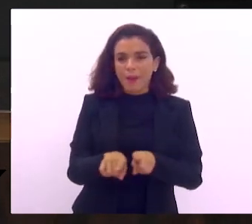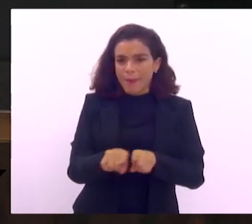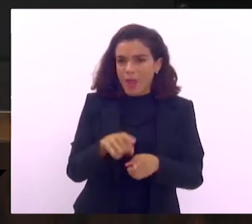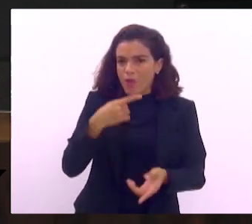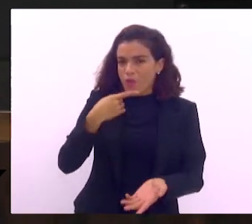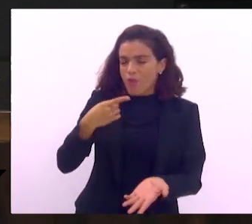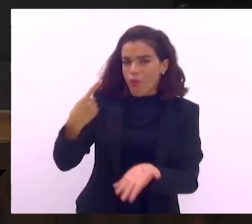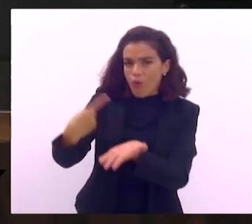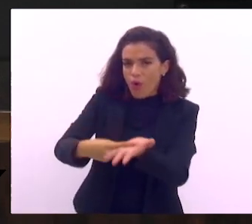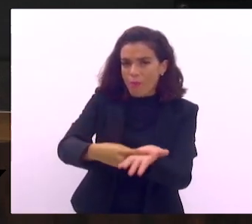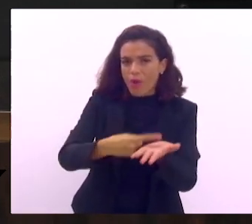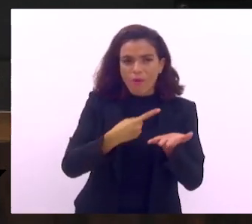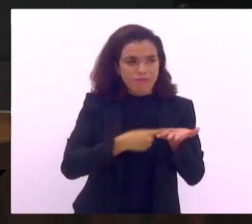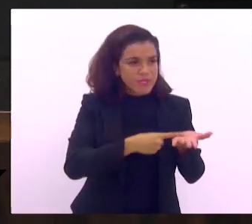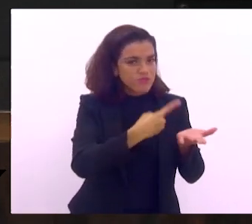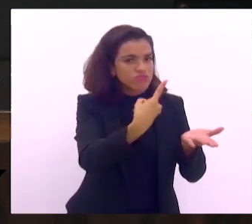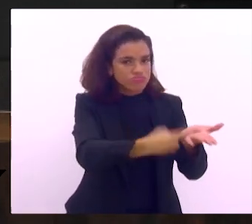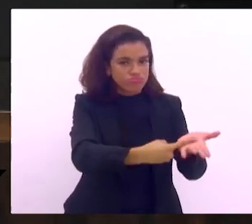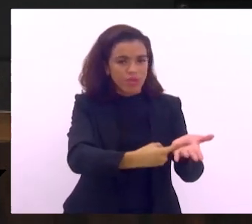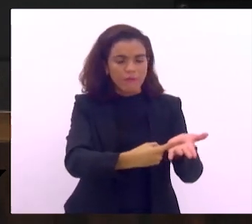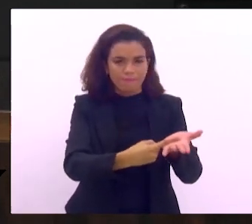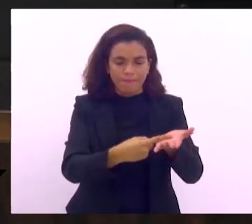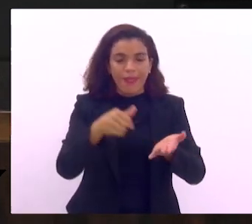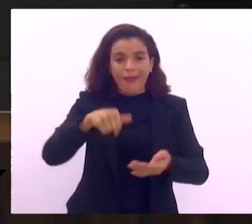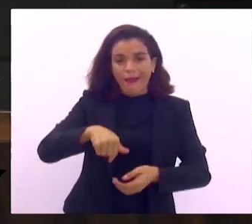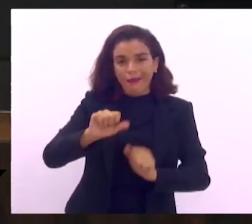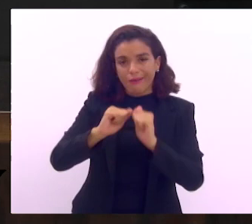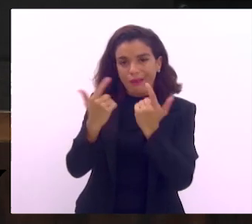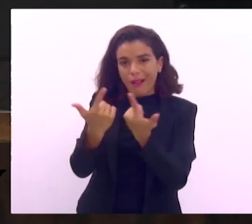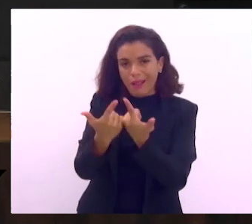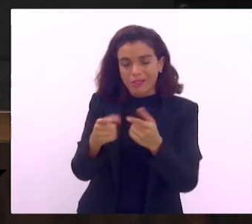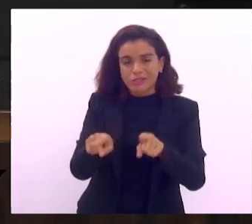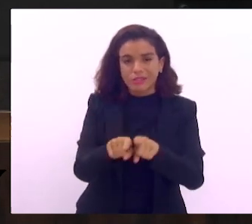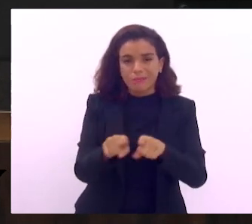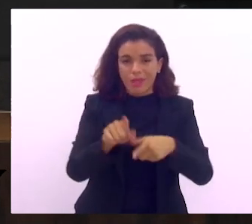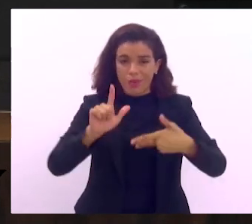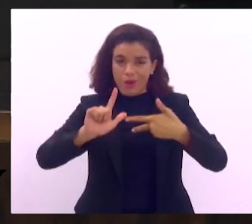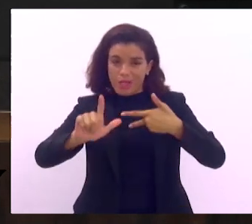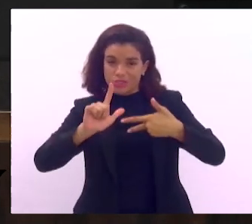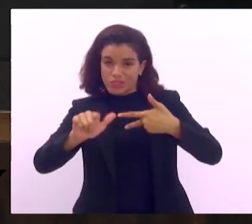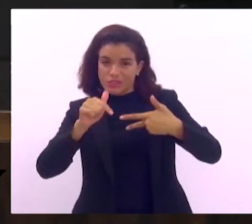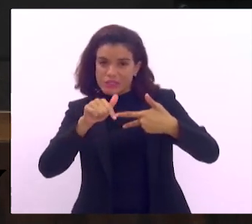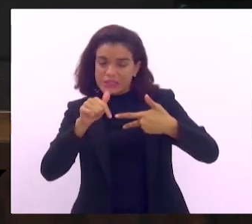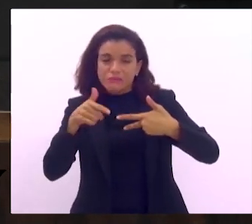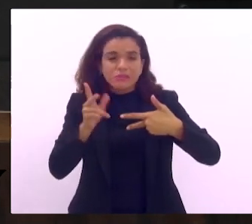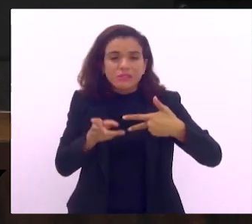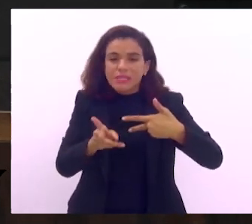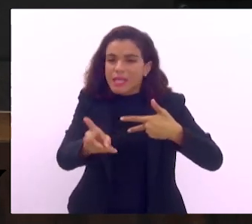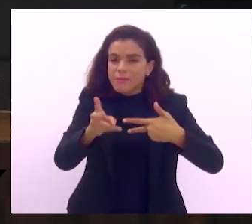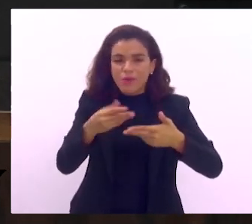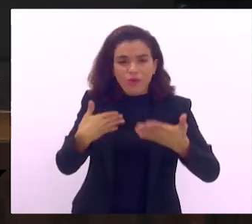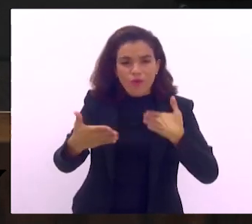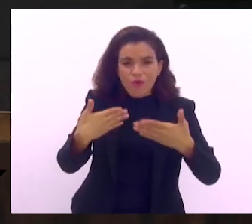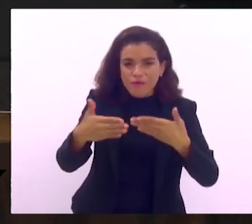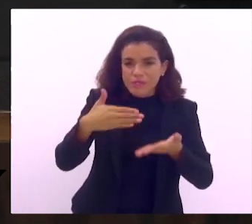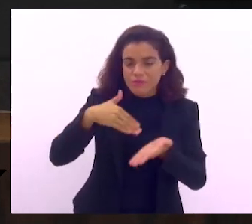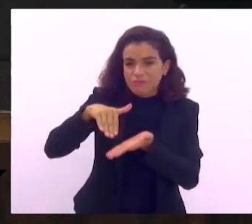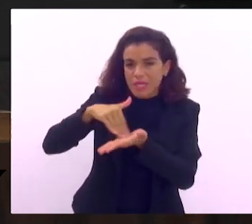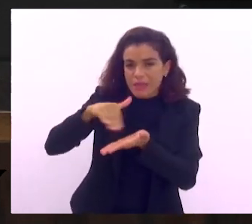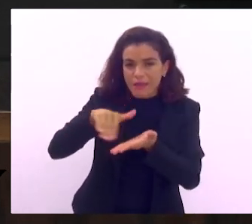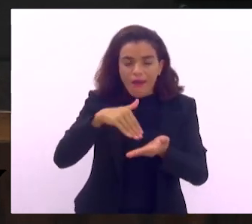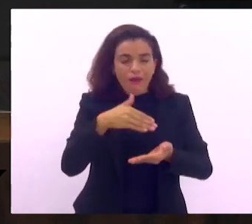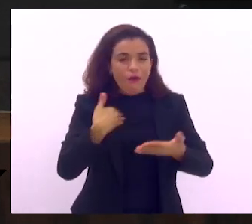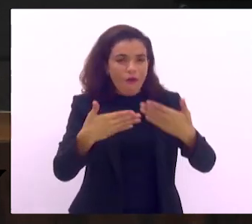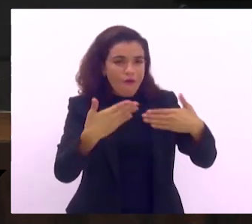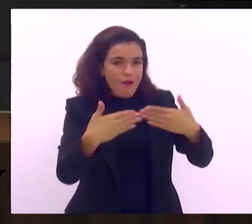compromisso muito grande aqui nessa casa, o Poder Legislativo, sempre conversando com os secretariados, conversando com o governo do